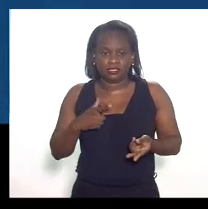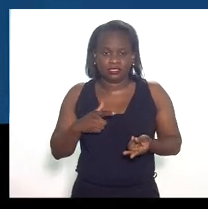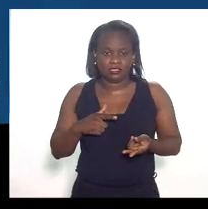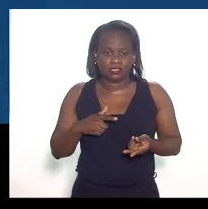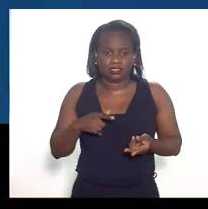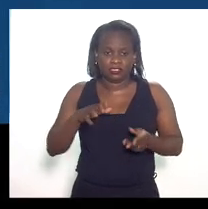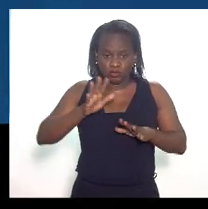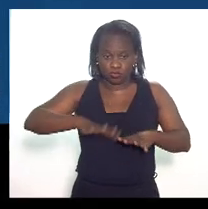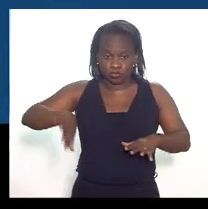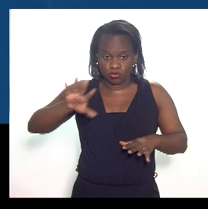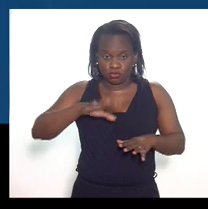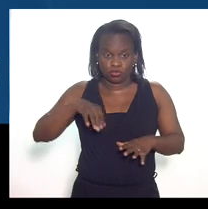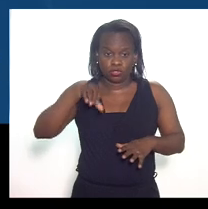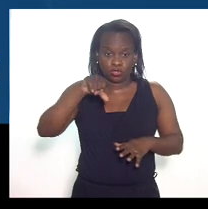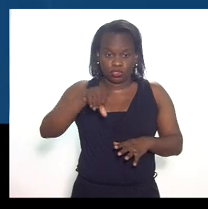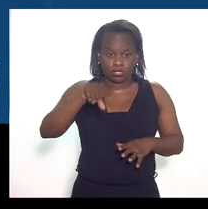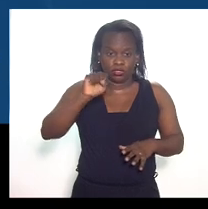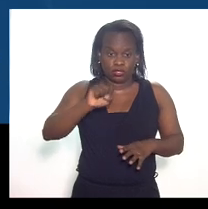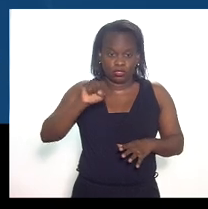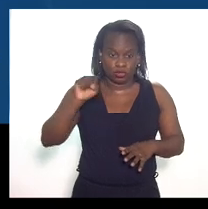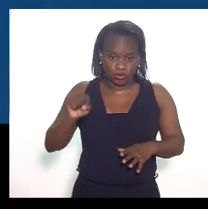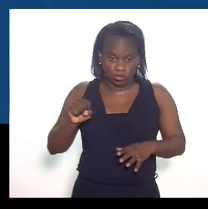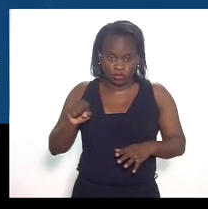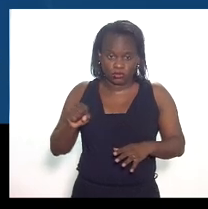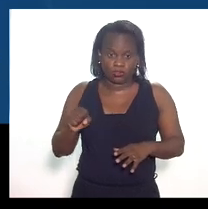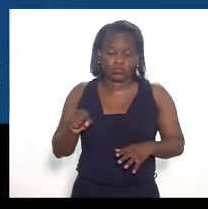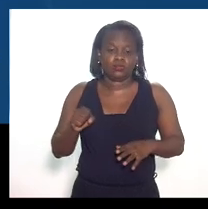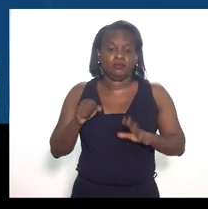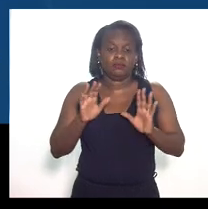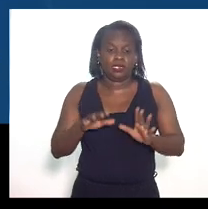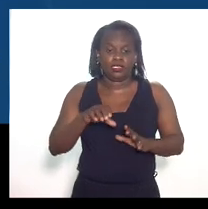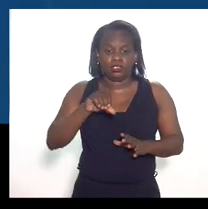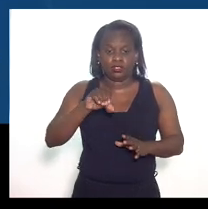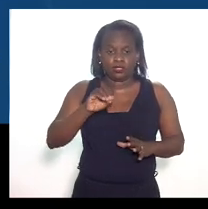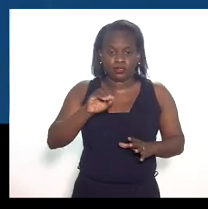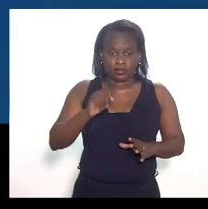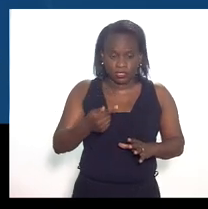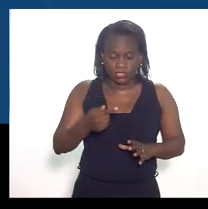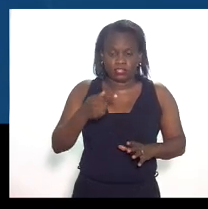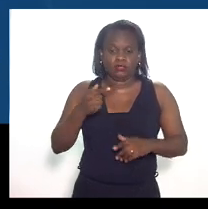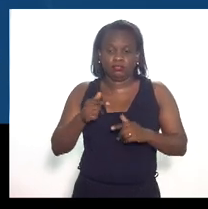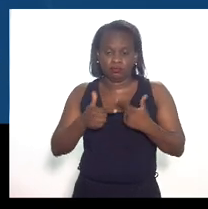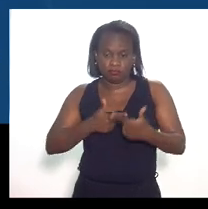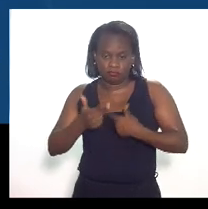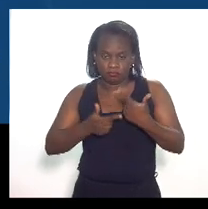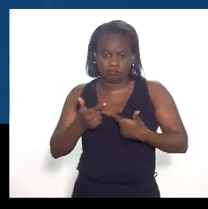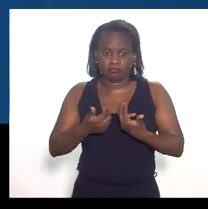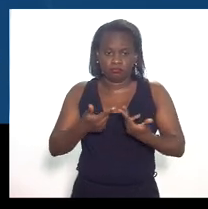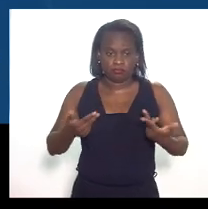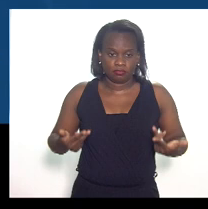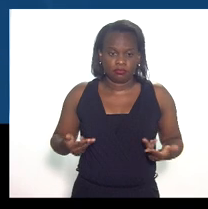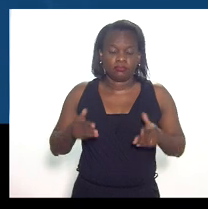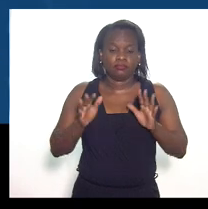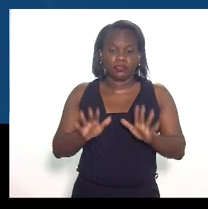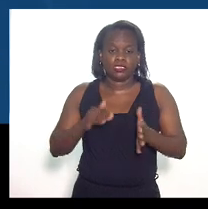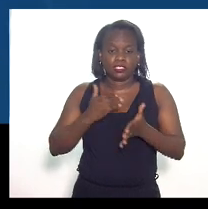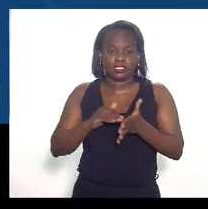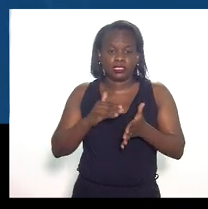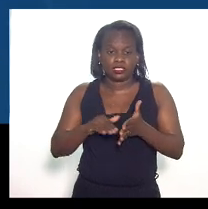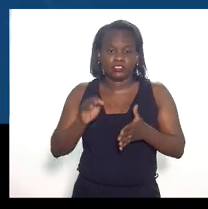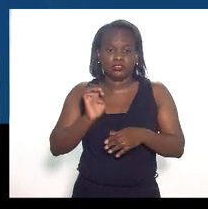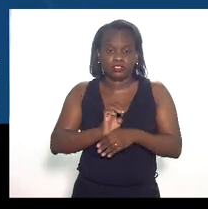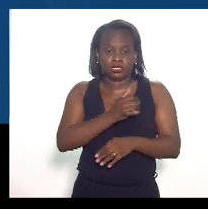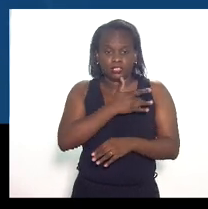na rede são 988 leitos, sendo 907 operacionais. Na Secretaria de Estado de